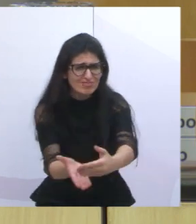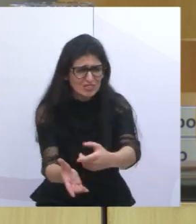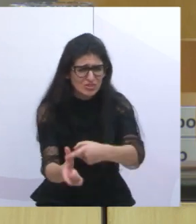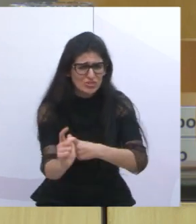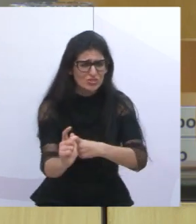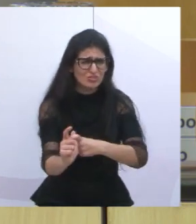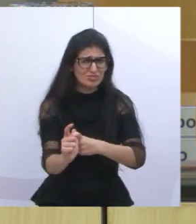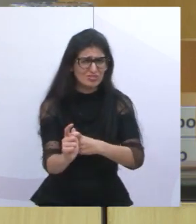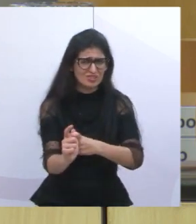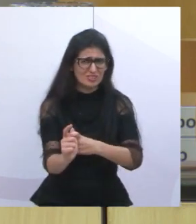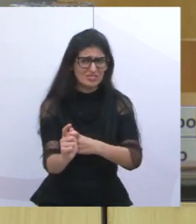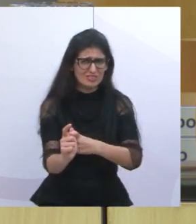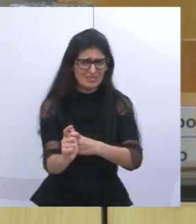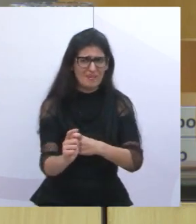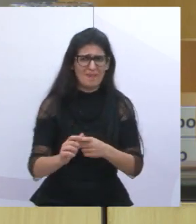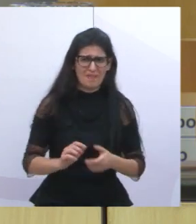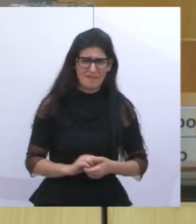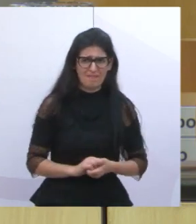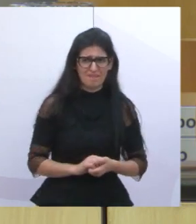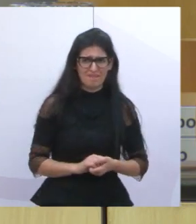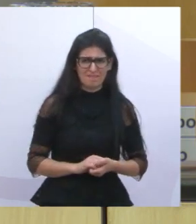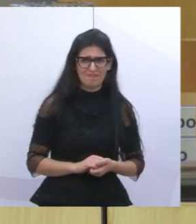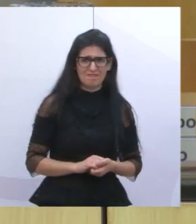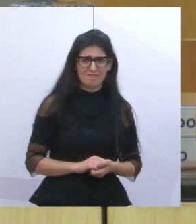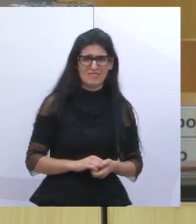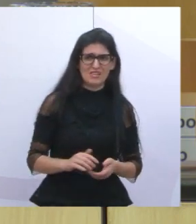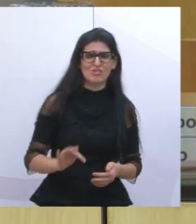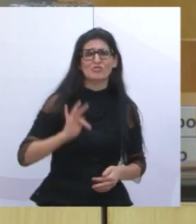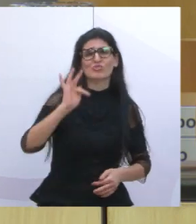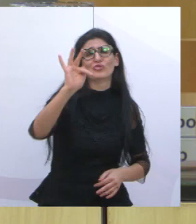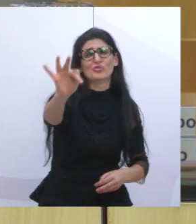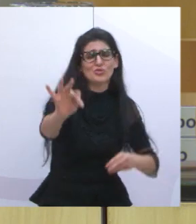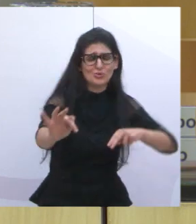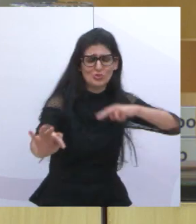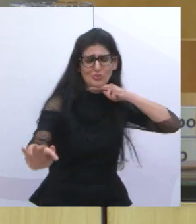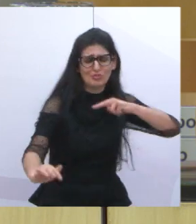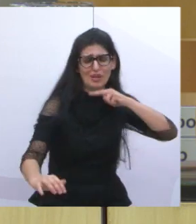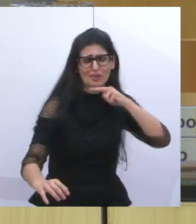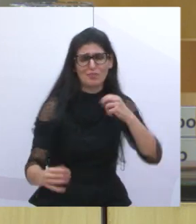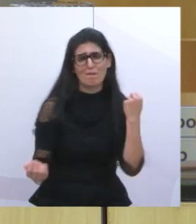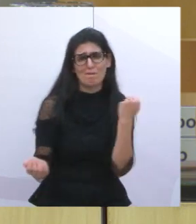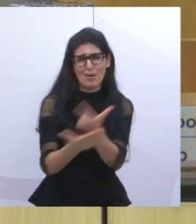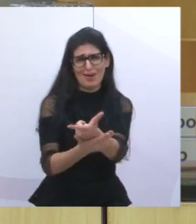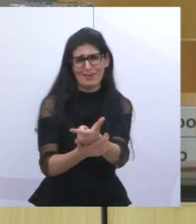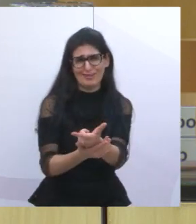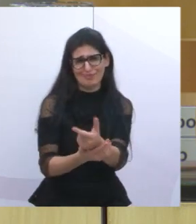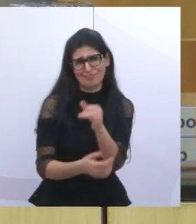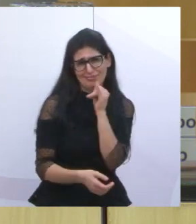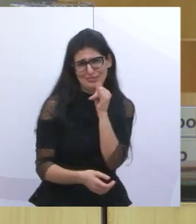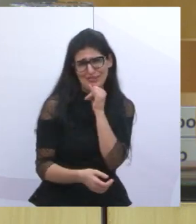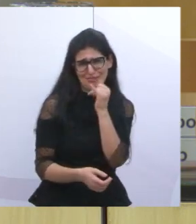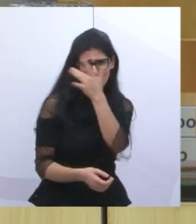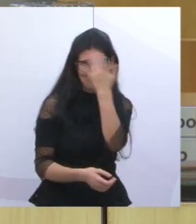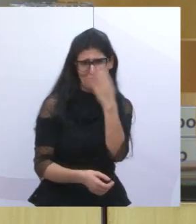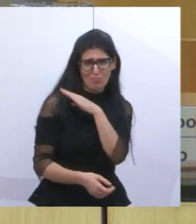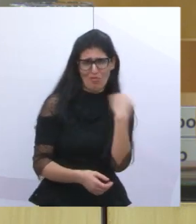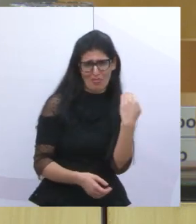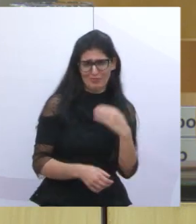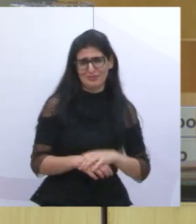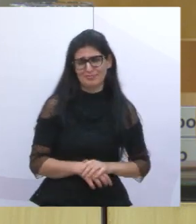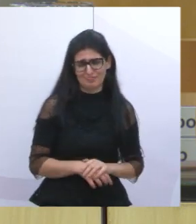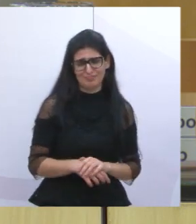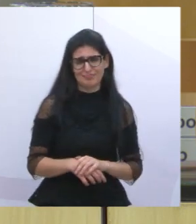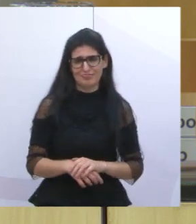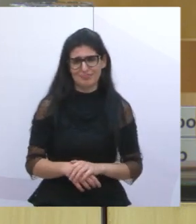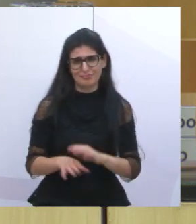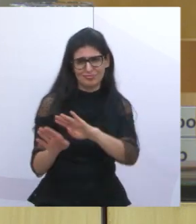Olha para você ver, vai sobrar até para os netos dele para poder pagar. Então, é uma coisa que hoje o prefeito está de